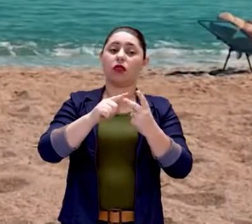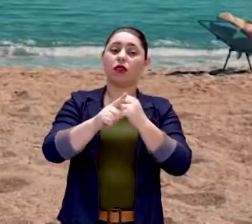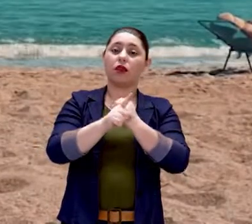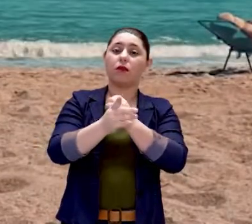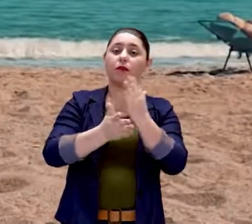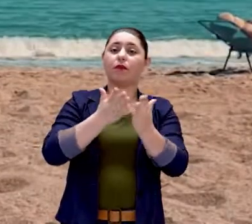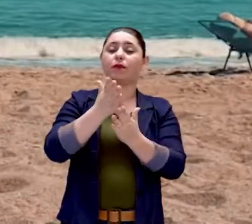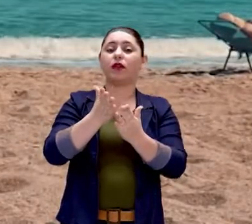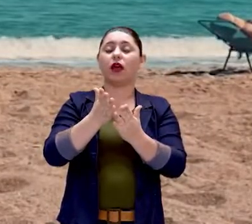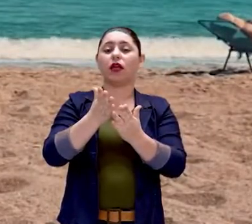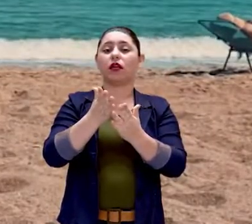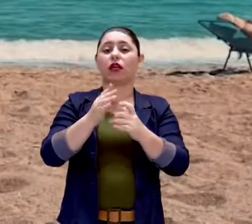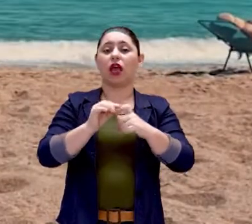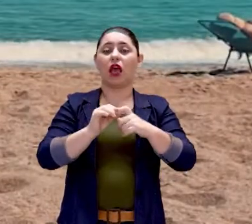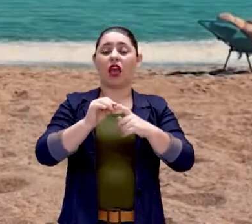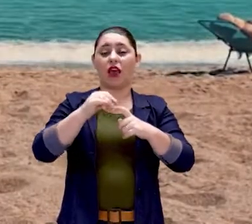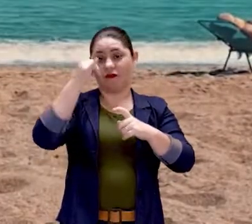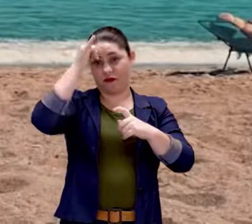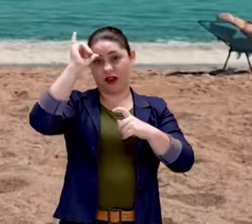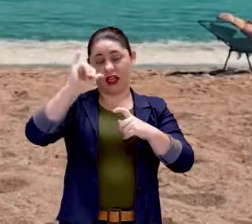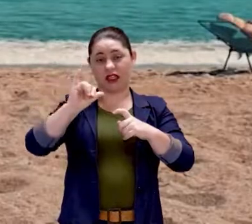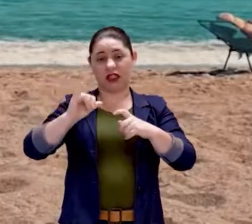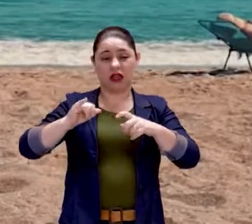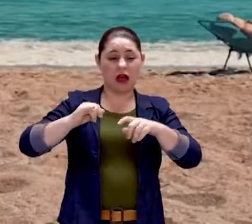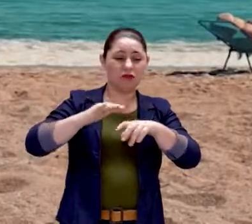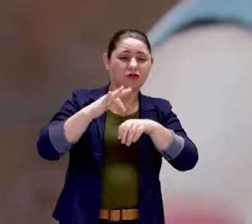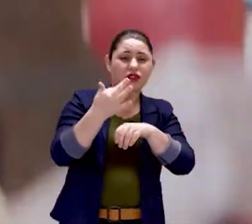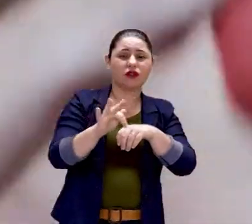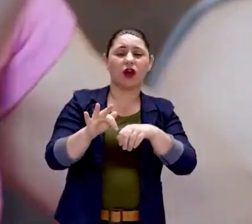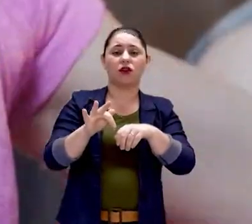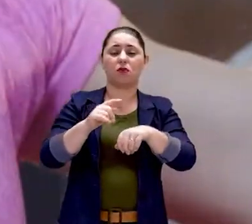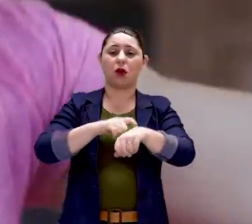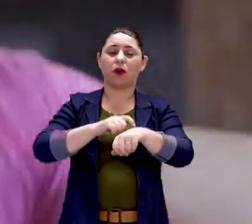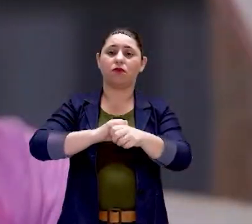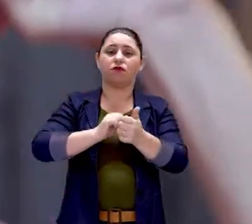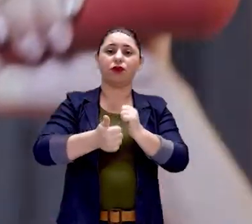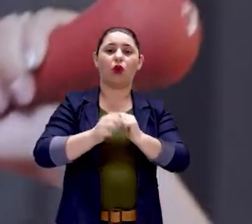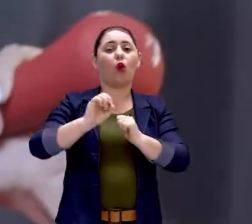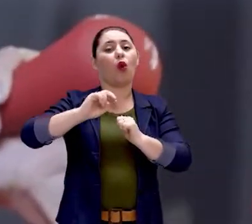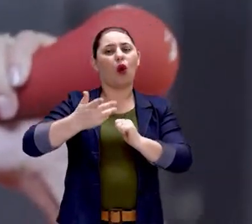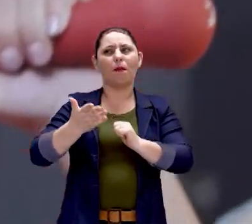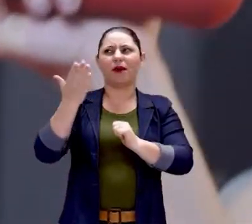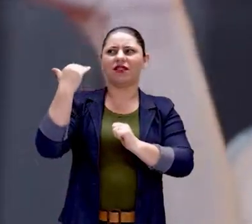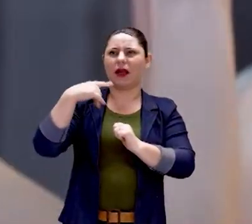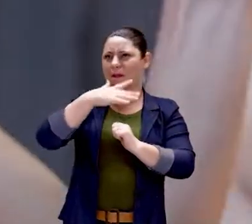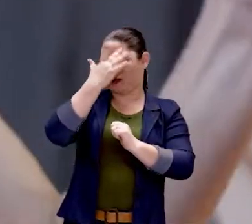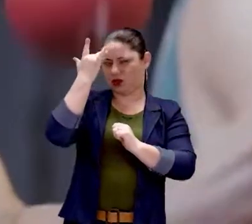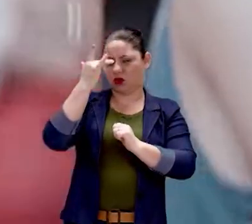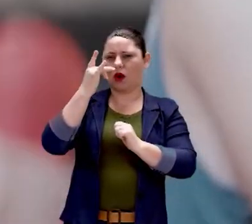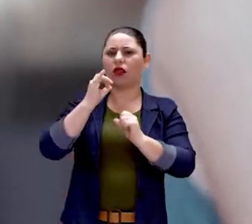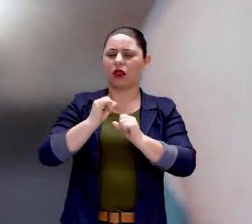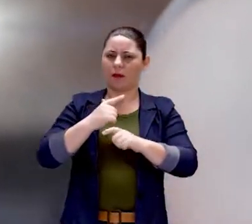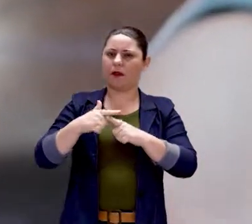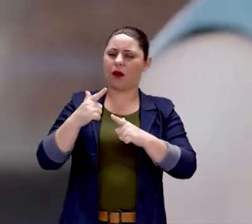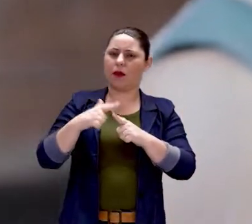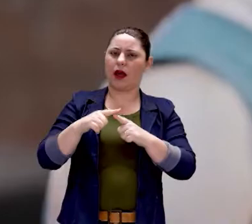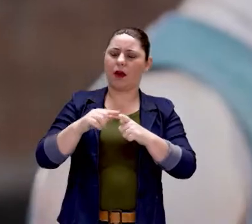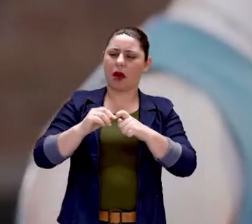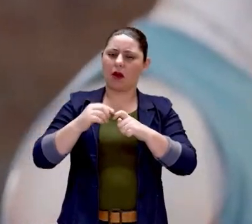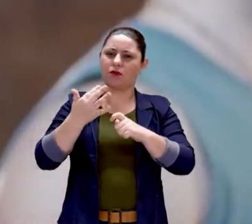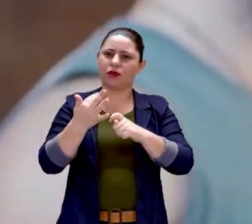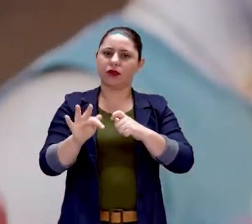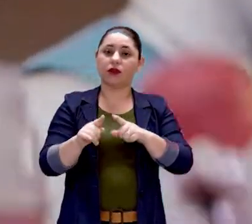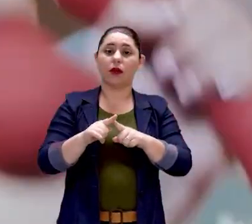tratamento e prevenções de lesões durante o esporte ou até mesmo alguma lesão antiga que esse paciente tenha, e também